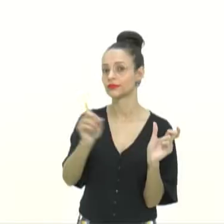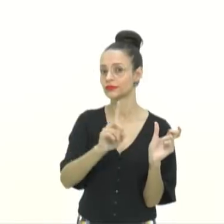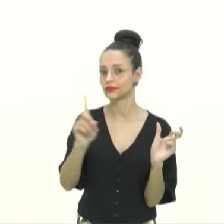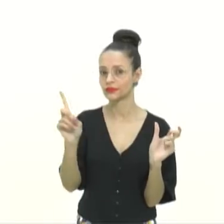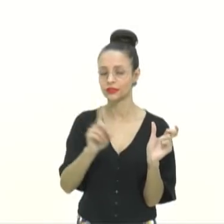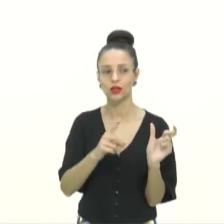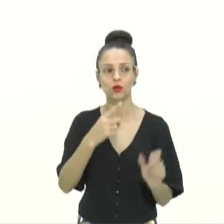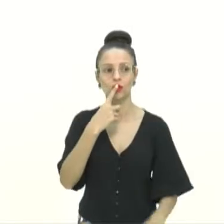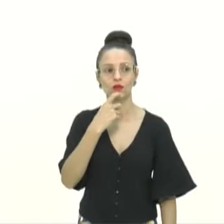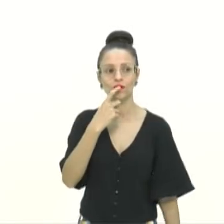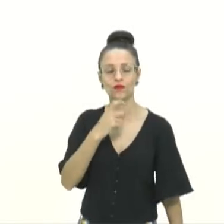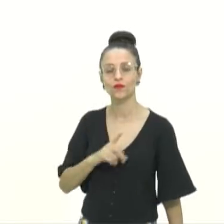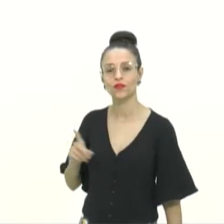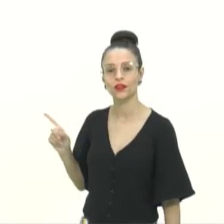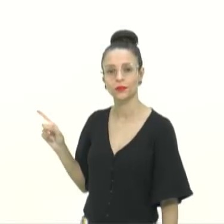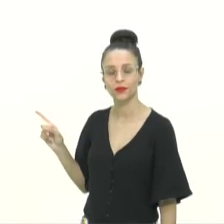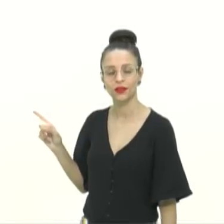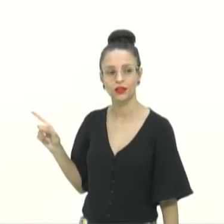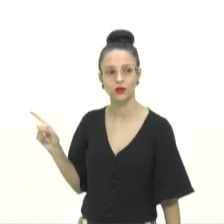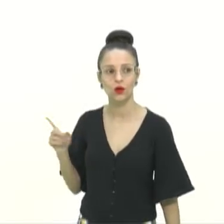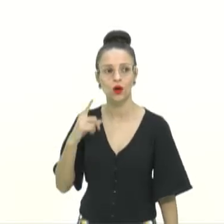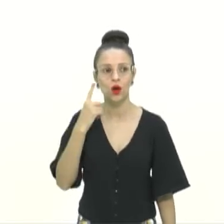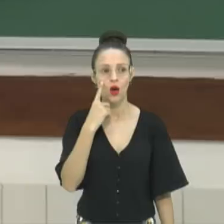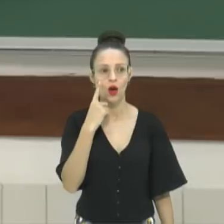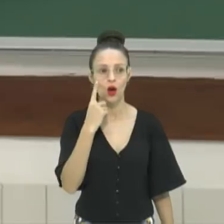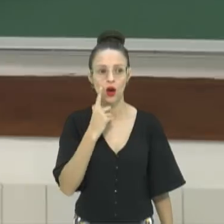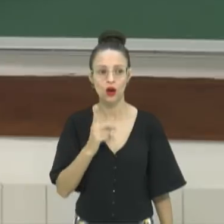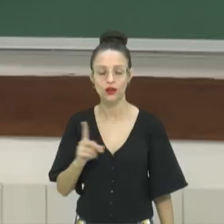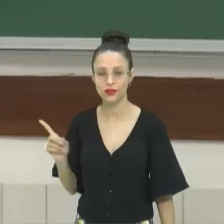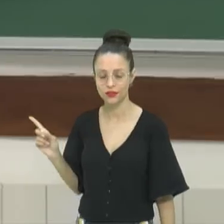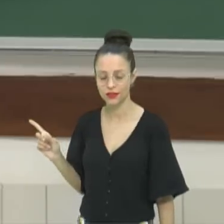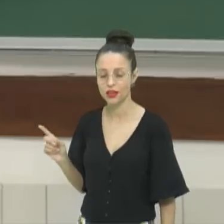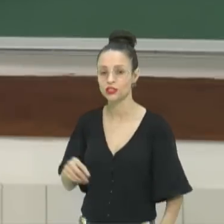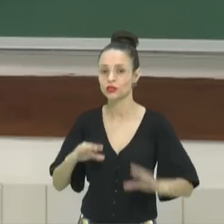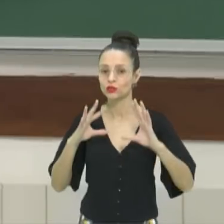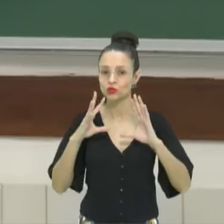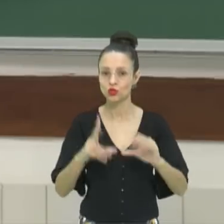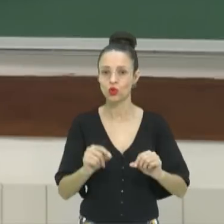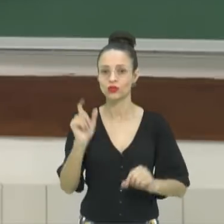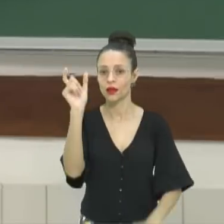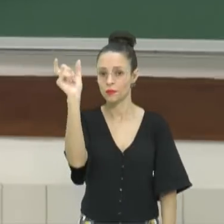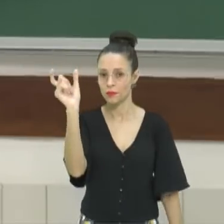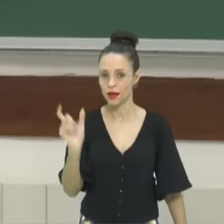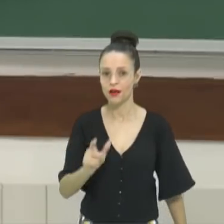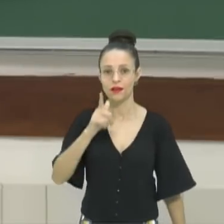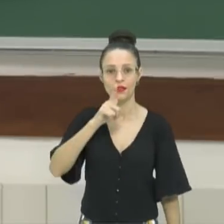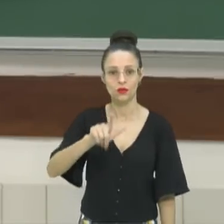em vermelho. Em todas as palavras da língua portuguesa,